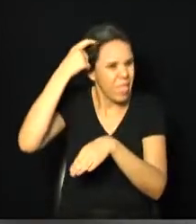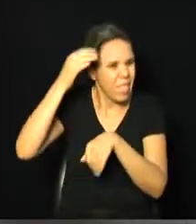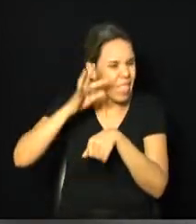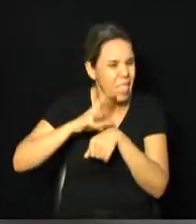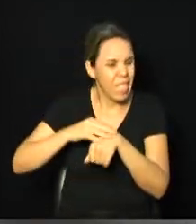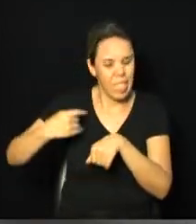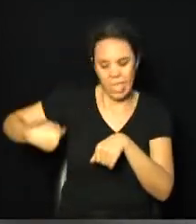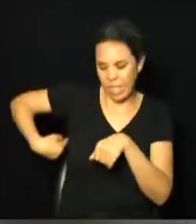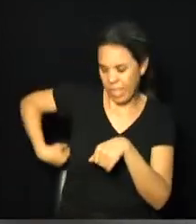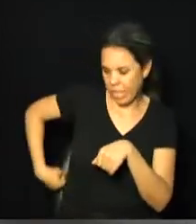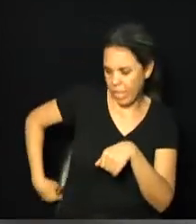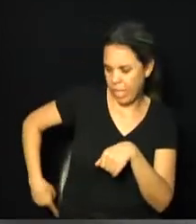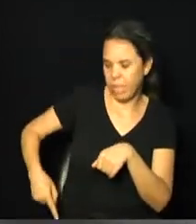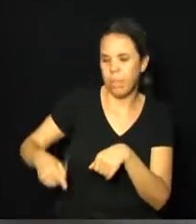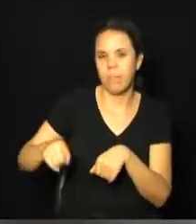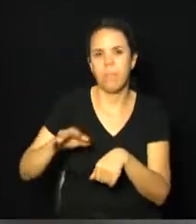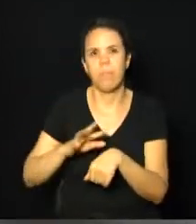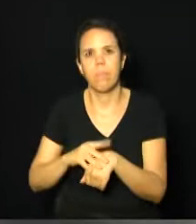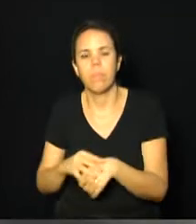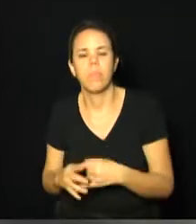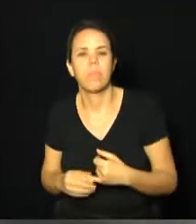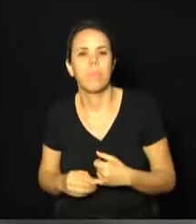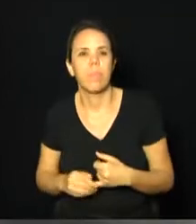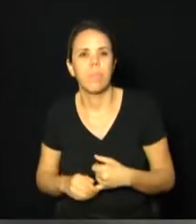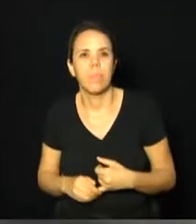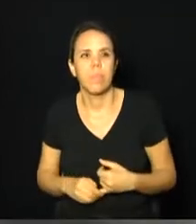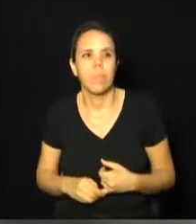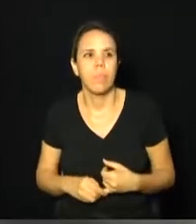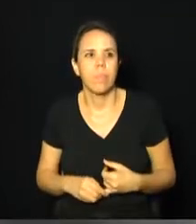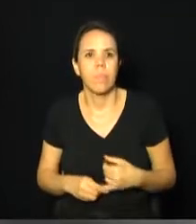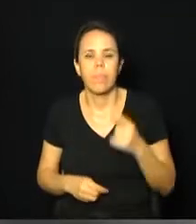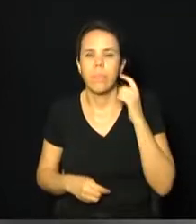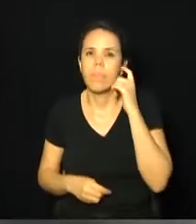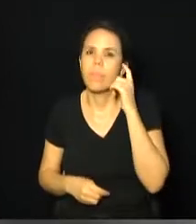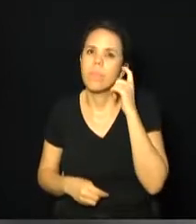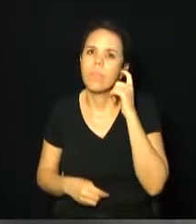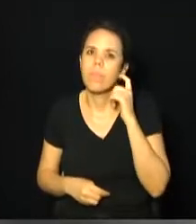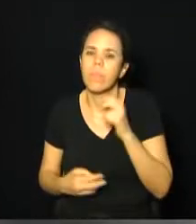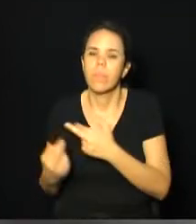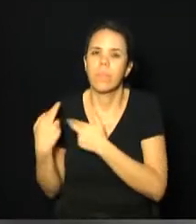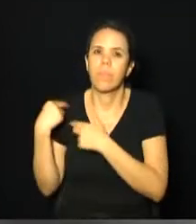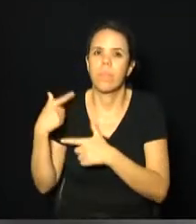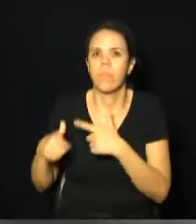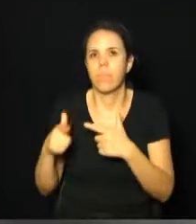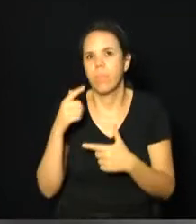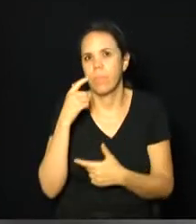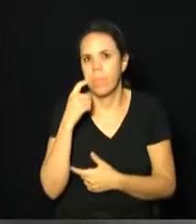na coluna. E aí recai naquele problema que